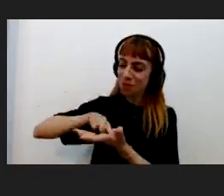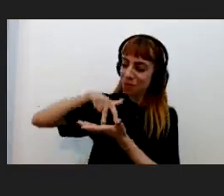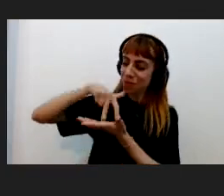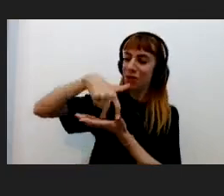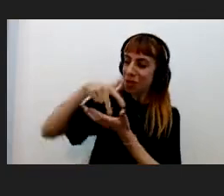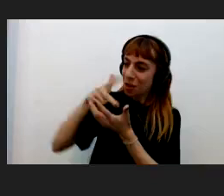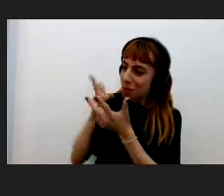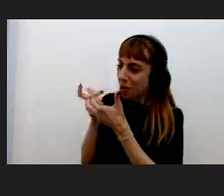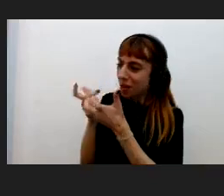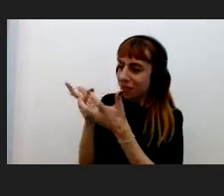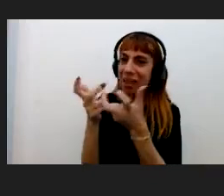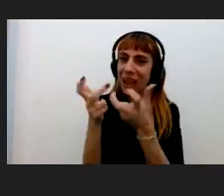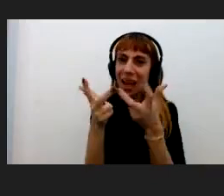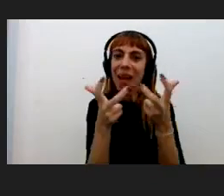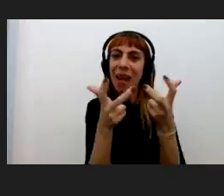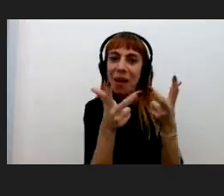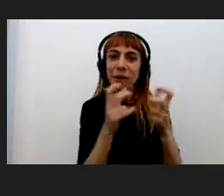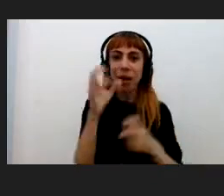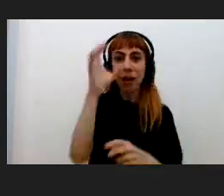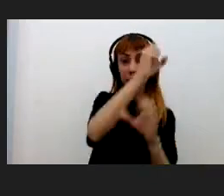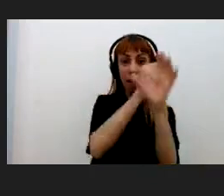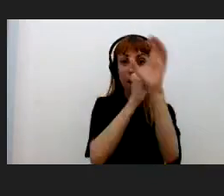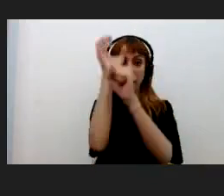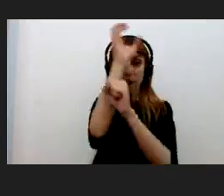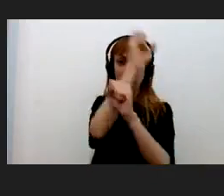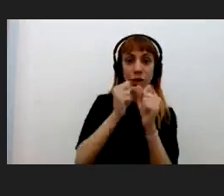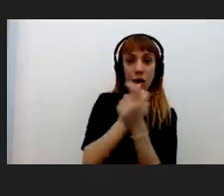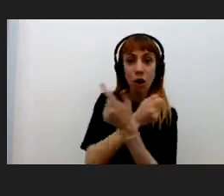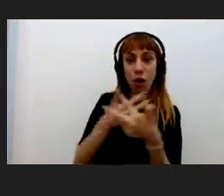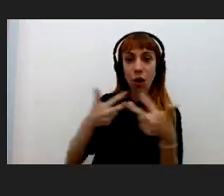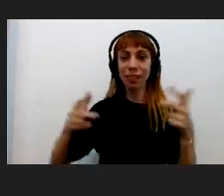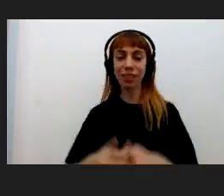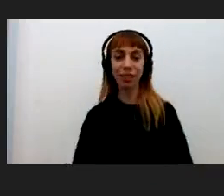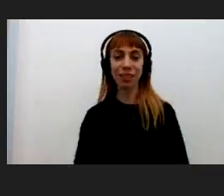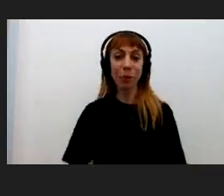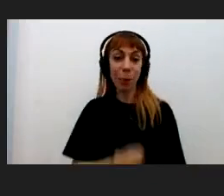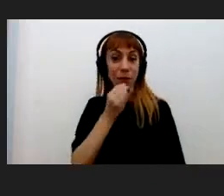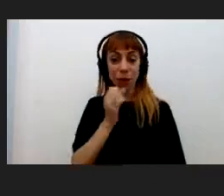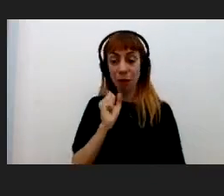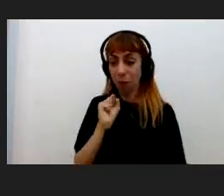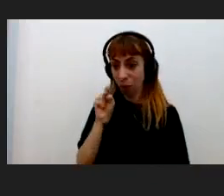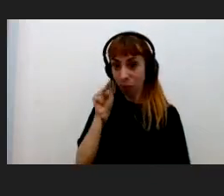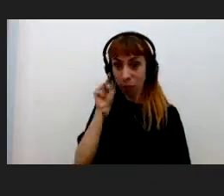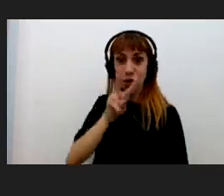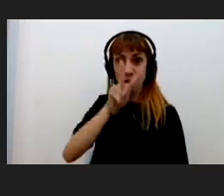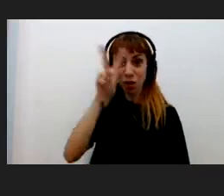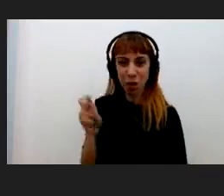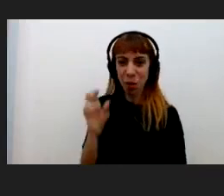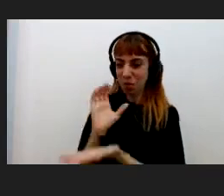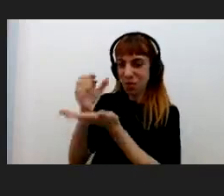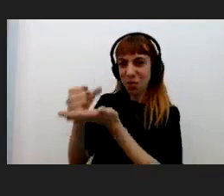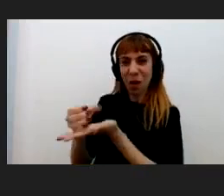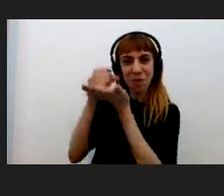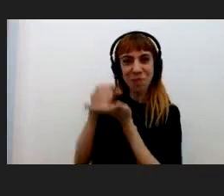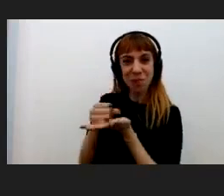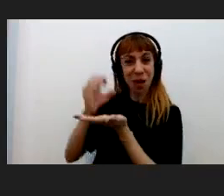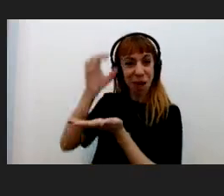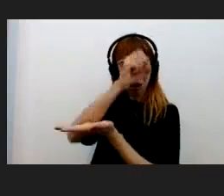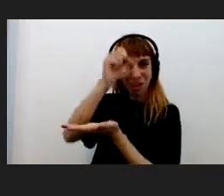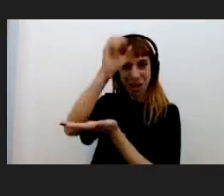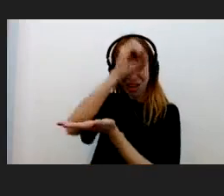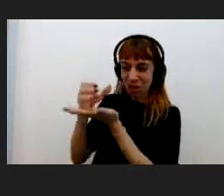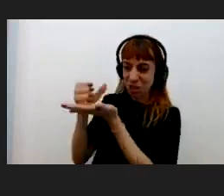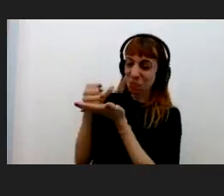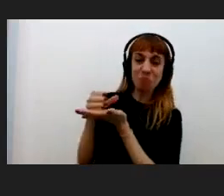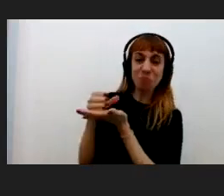A gente aprende, da mesma forma como a gente aprende o que é um copo, a gente aprende o que é considerado um sucesso, o que é considerado